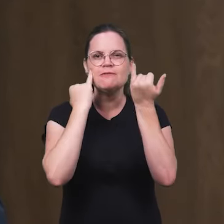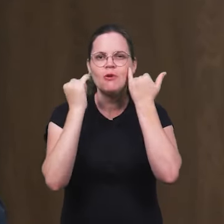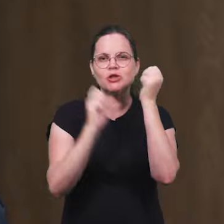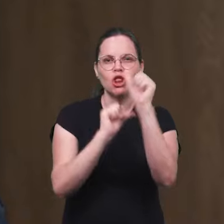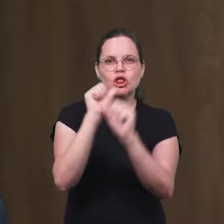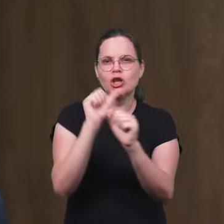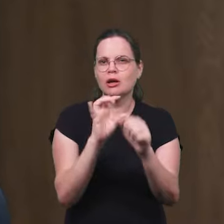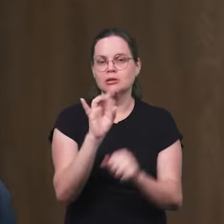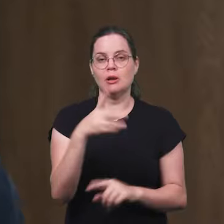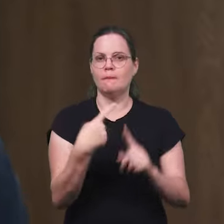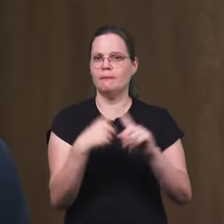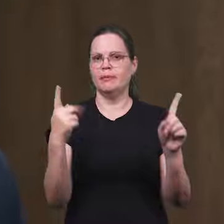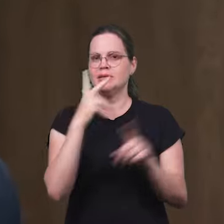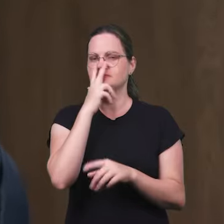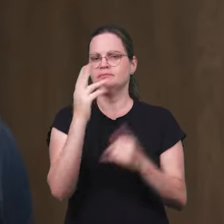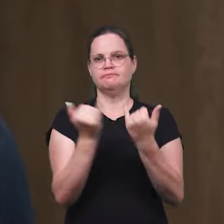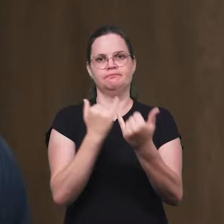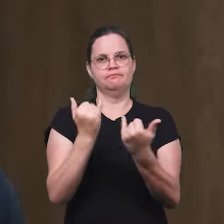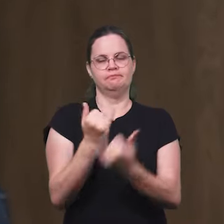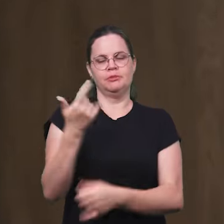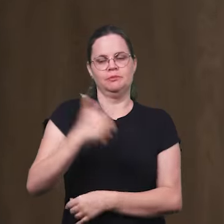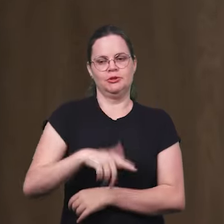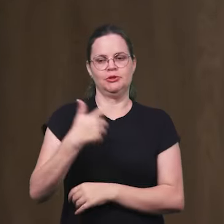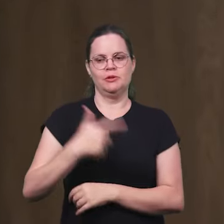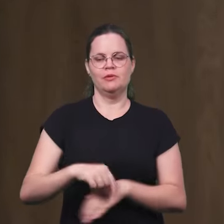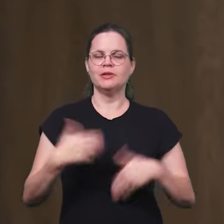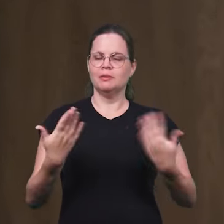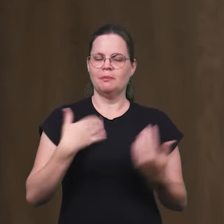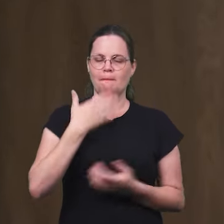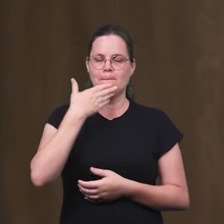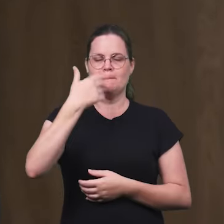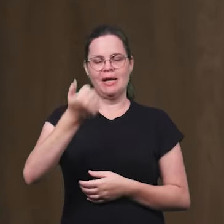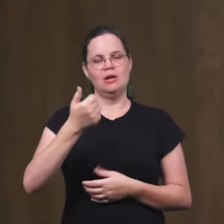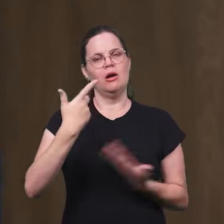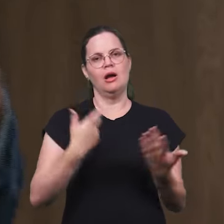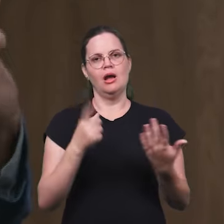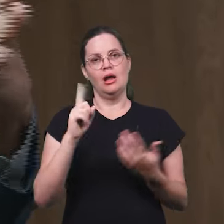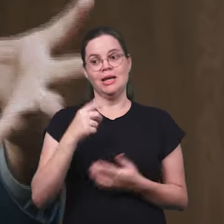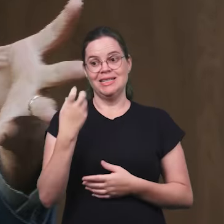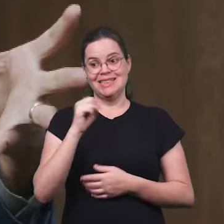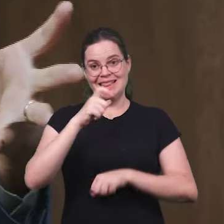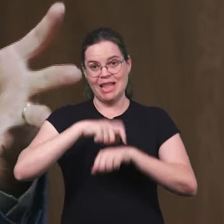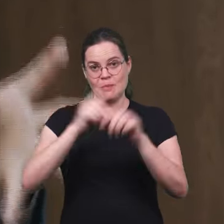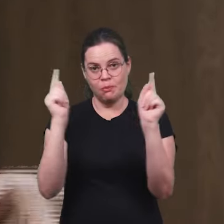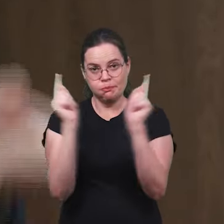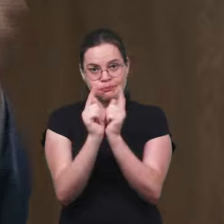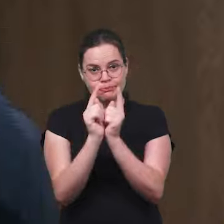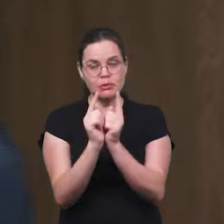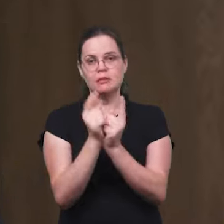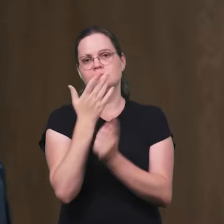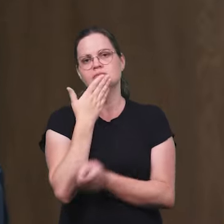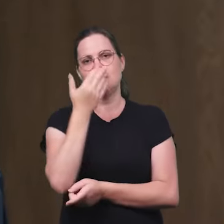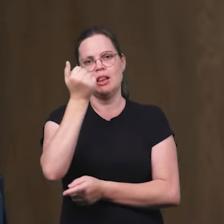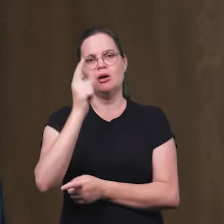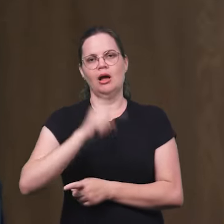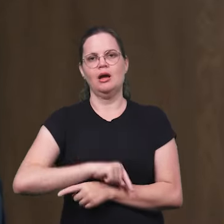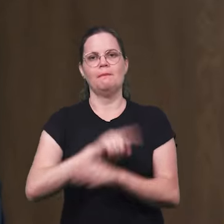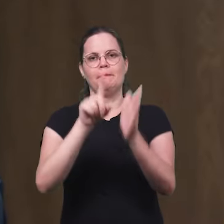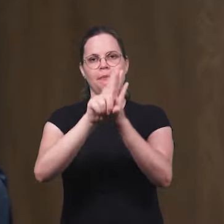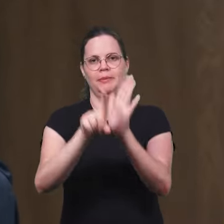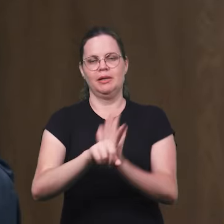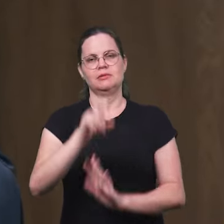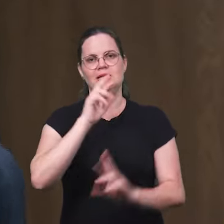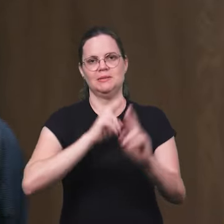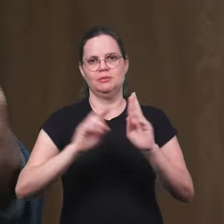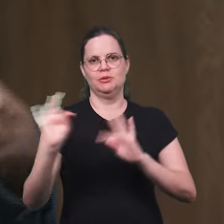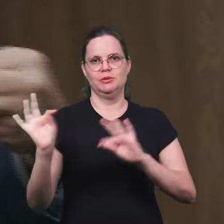Salomão, priorize assim, realmente a resolução de questões para quem tem pouco tempo. Mas eu gostaria de reforçar o que eu falei